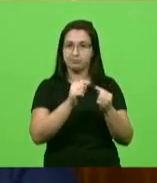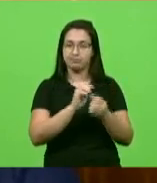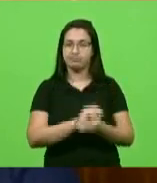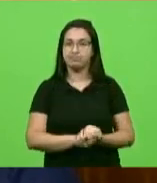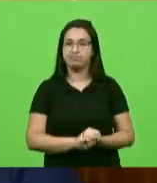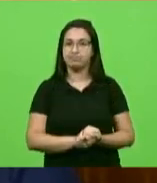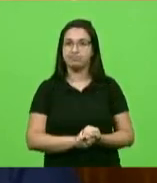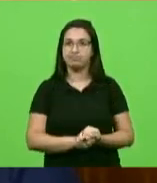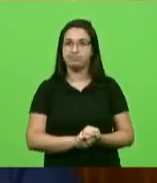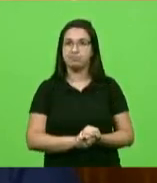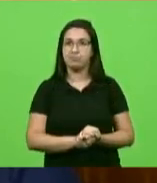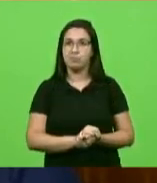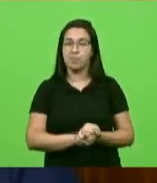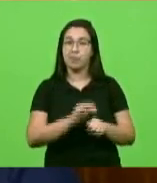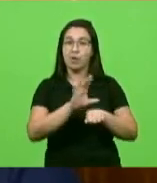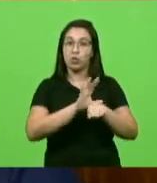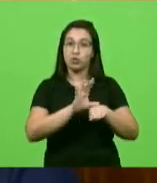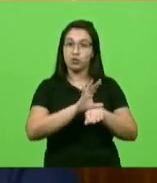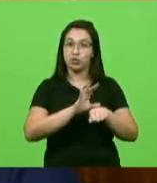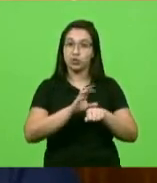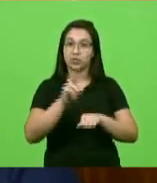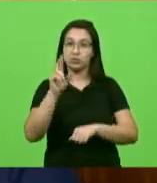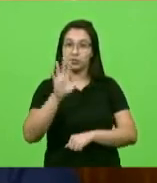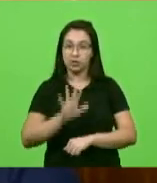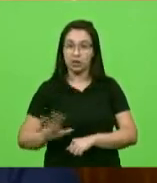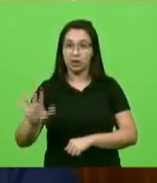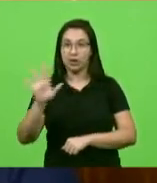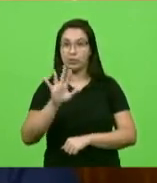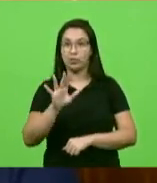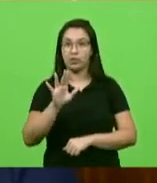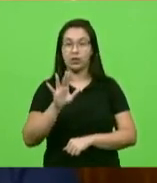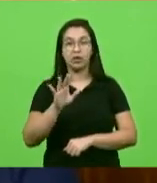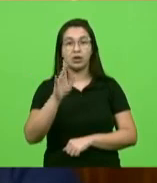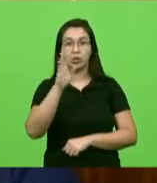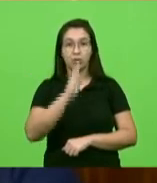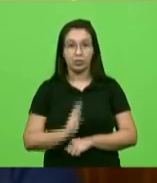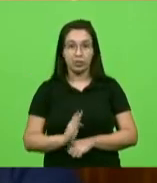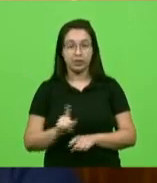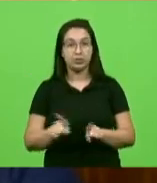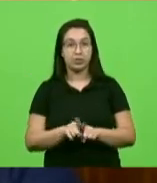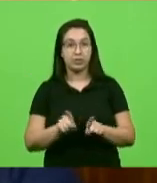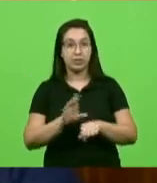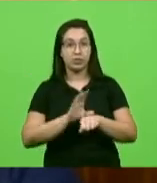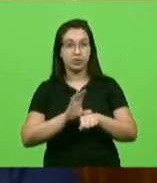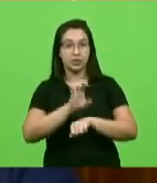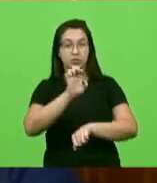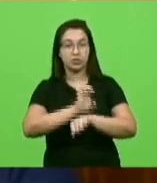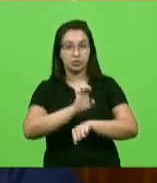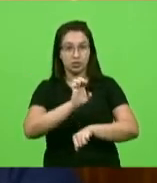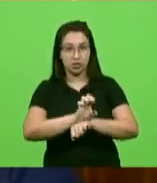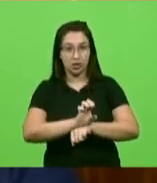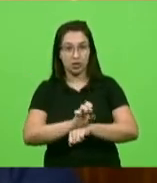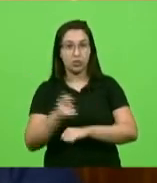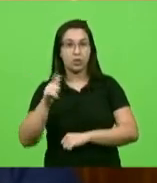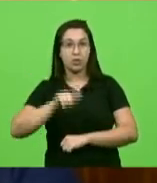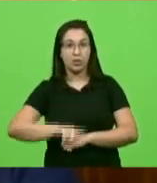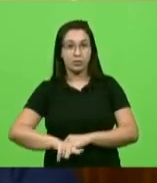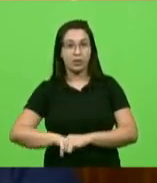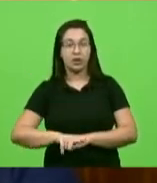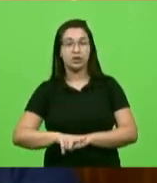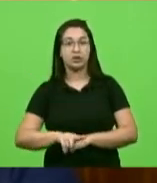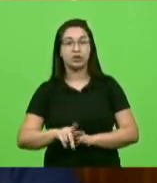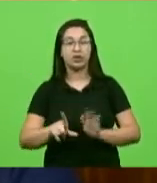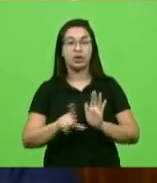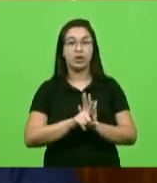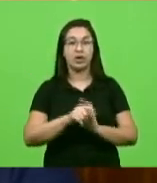vigente, notadamente pela Constituição da República Federativa do Brasil, pela Constituição do Estado de Santa Catarina, bem como